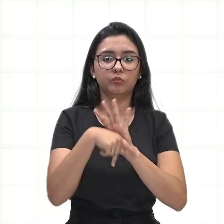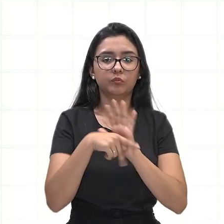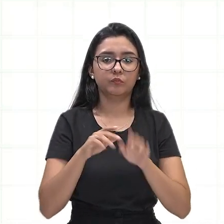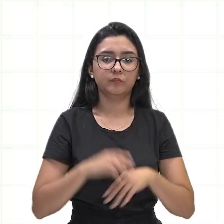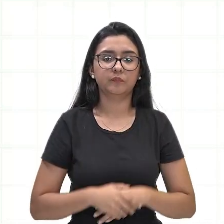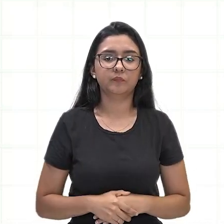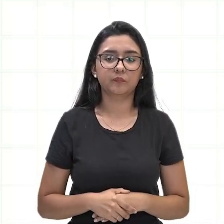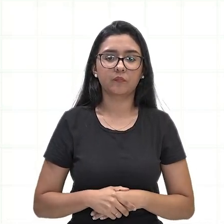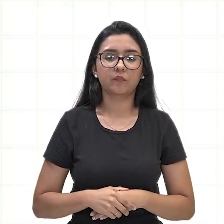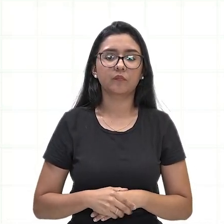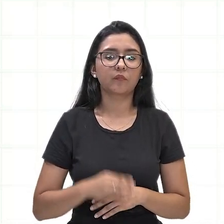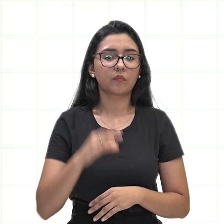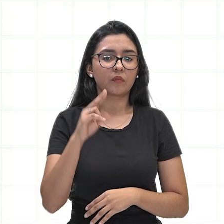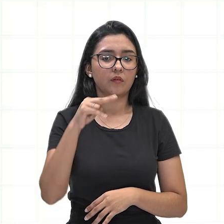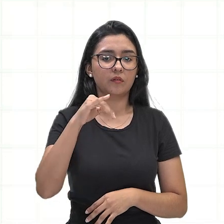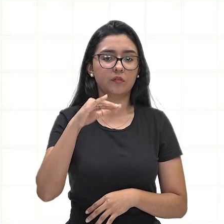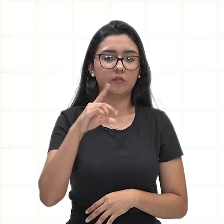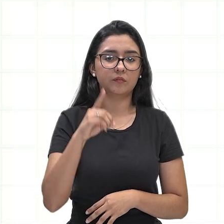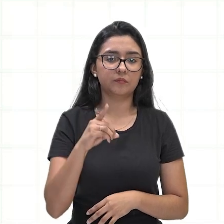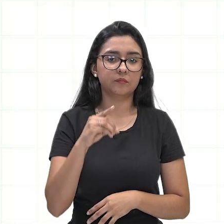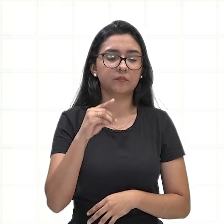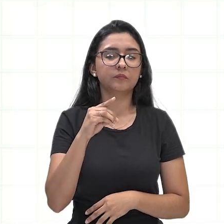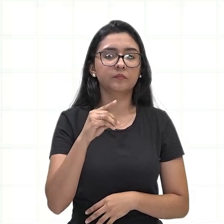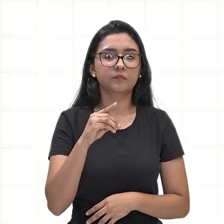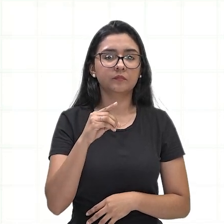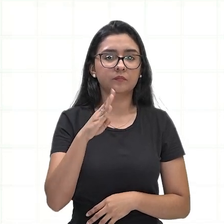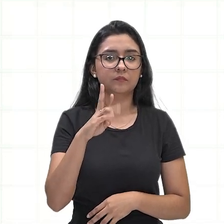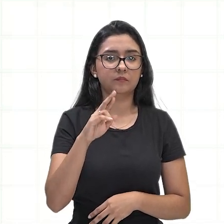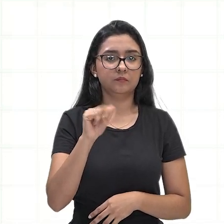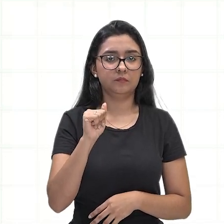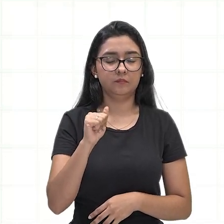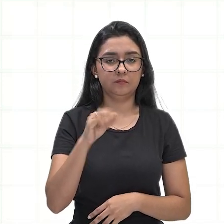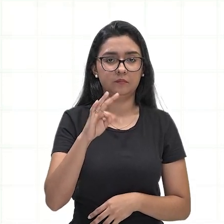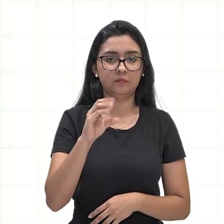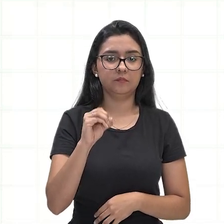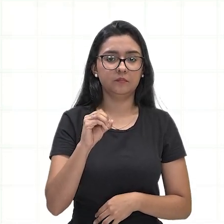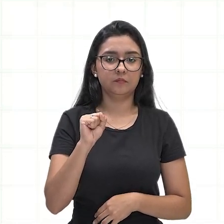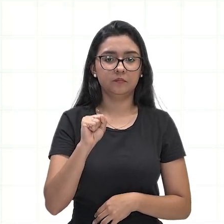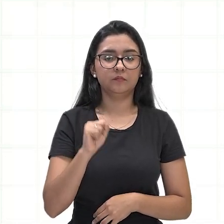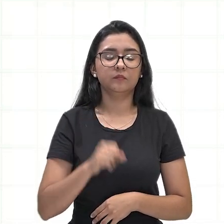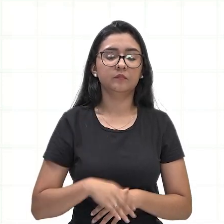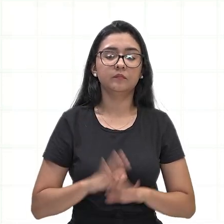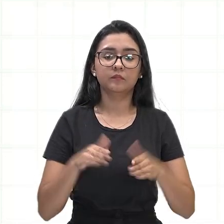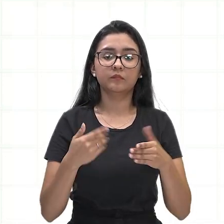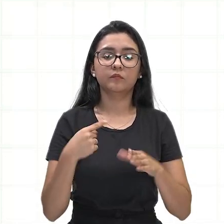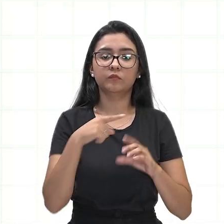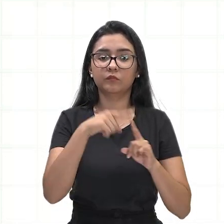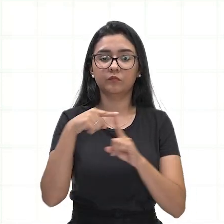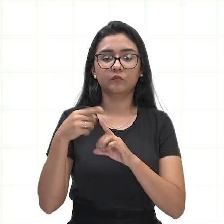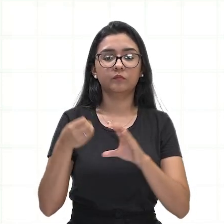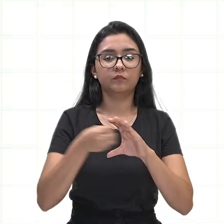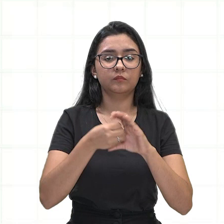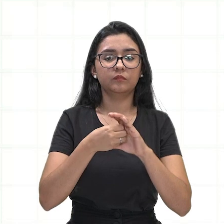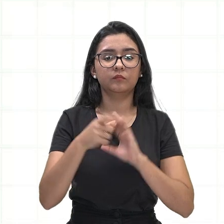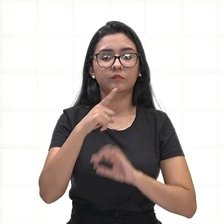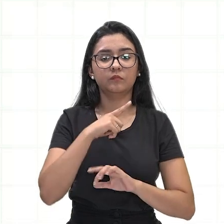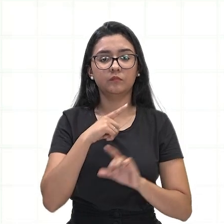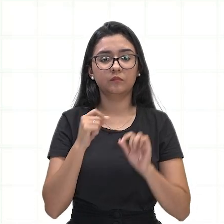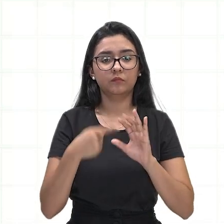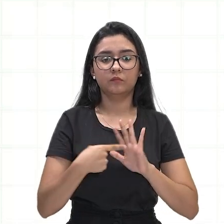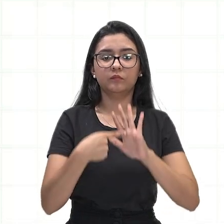chama de quinidoblastos. E é justamente essa célula, esse tipo de célula que apresenta aí